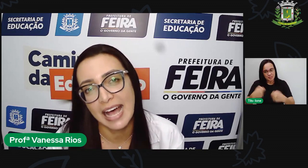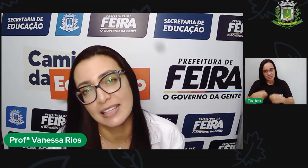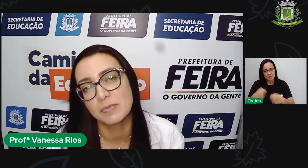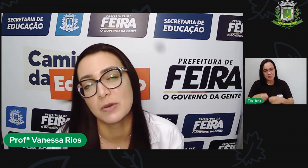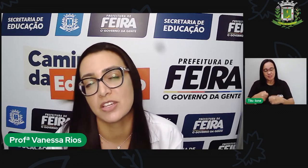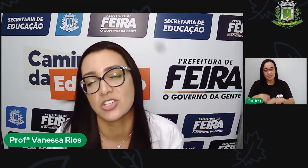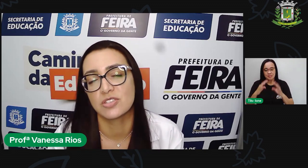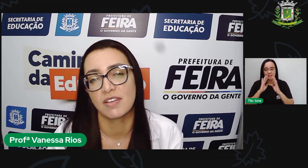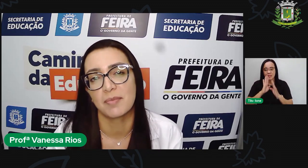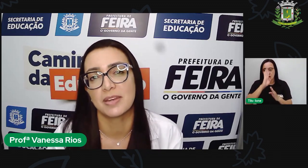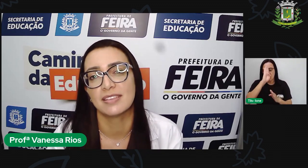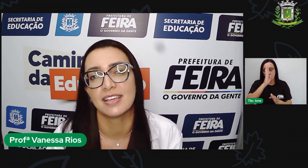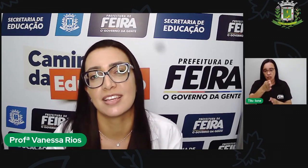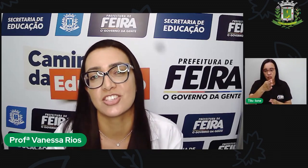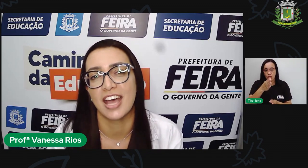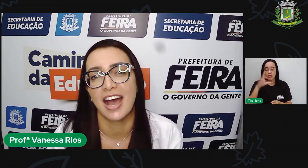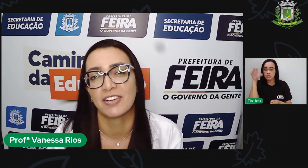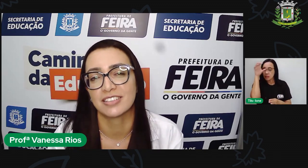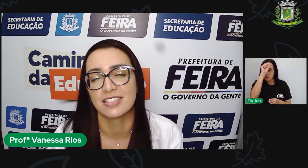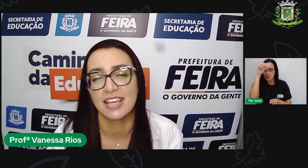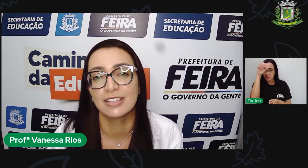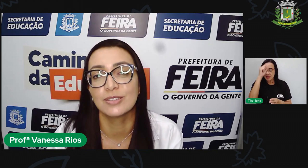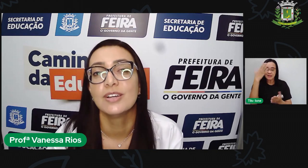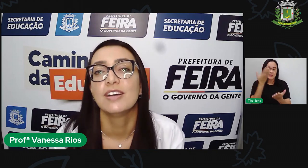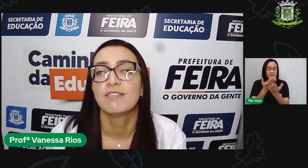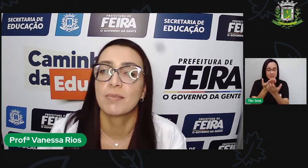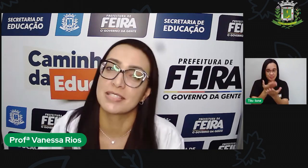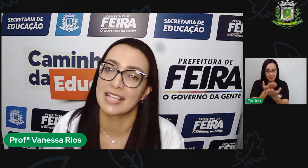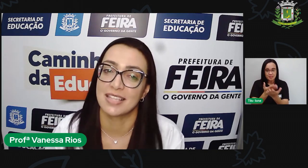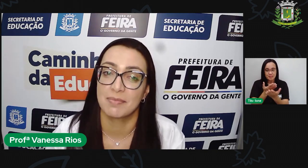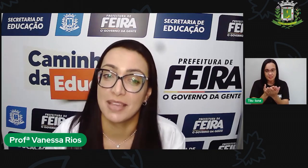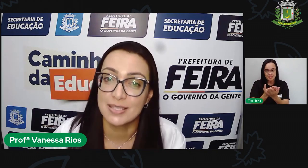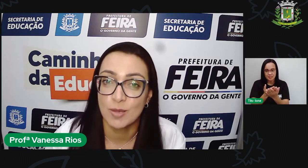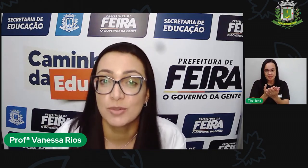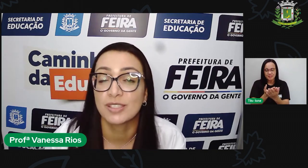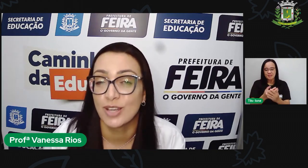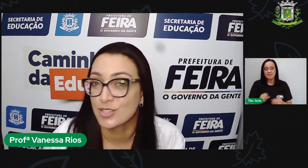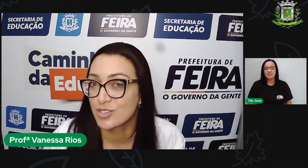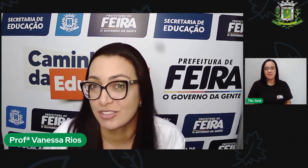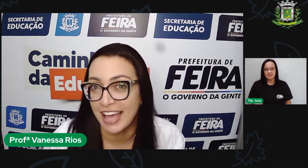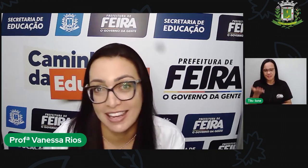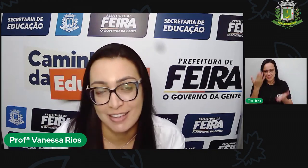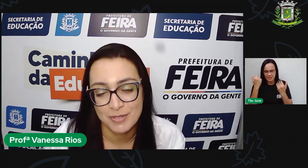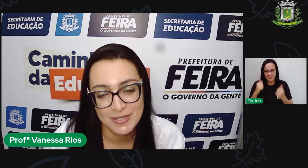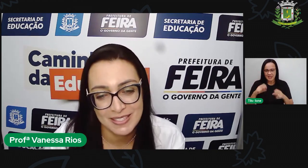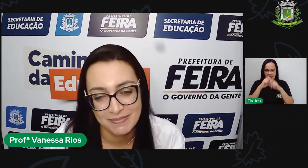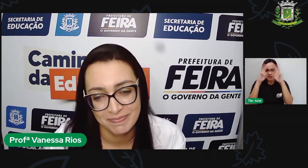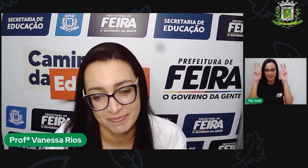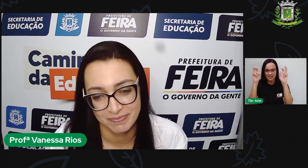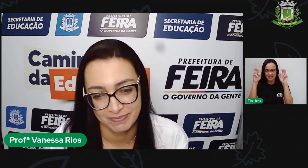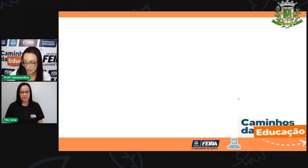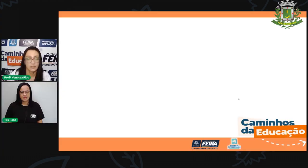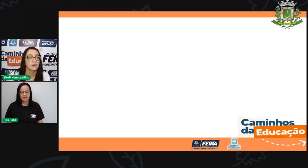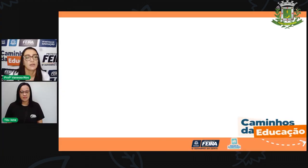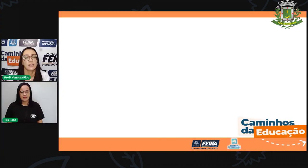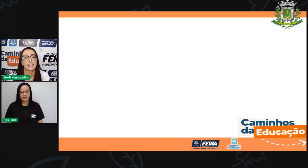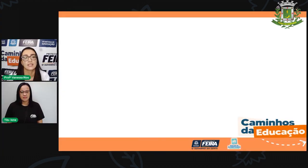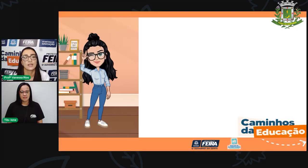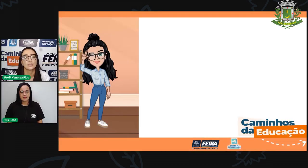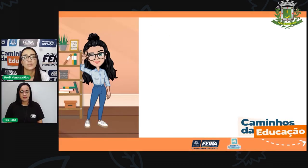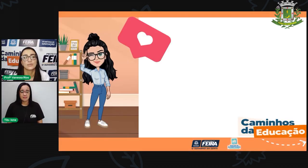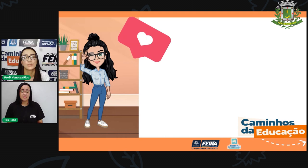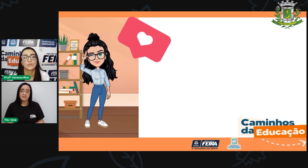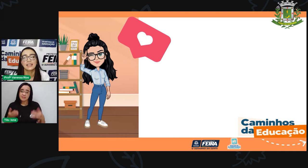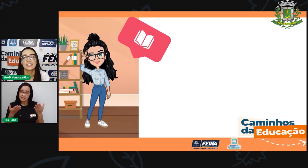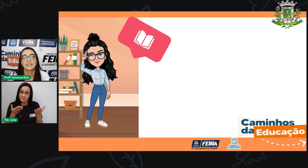voltada para o que a gente vai aprender nesta aula, tá certo? Vamos lá saber sobre o que nós estudaremos. Olha